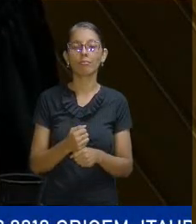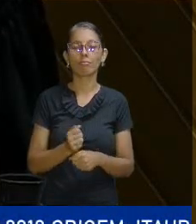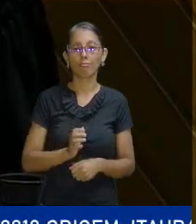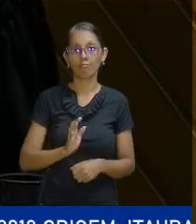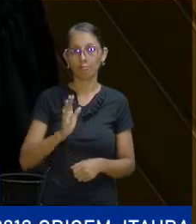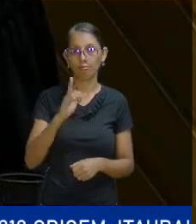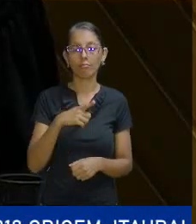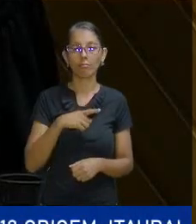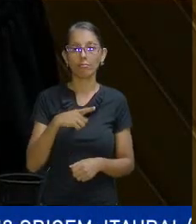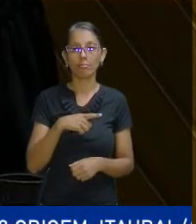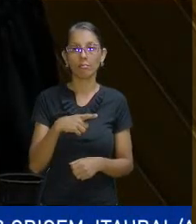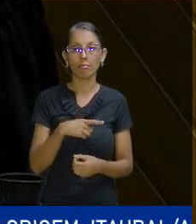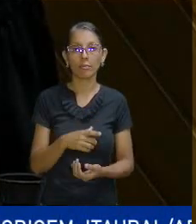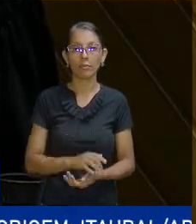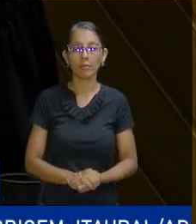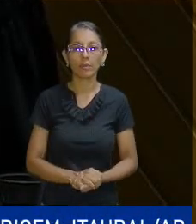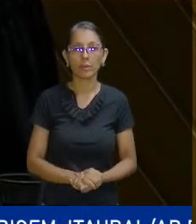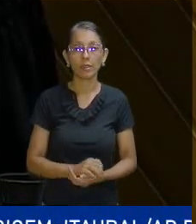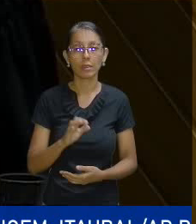processo